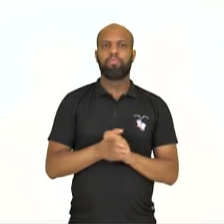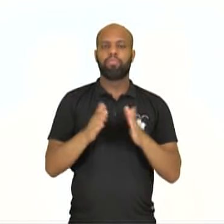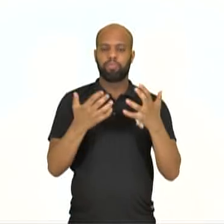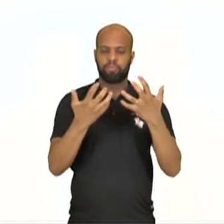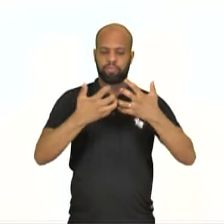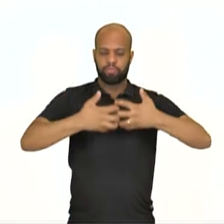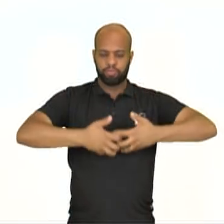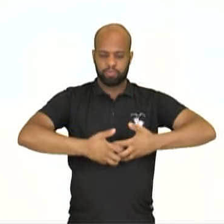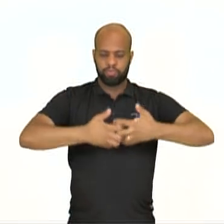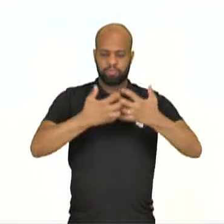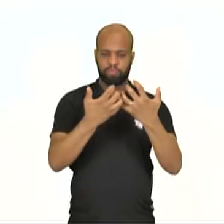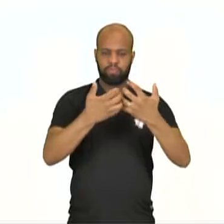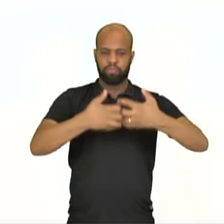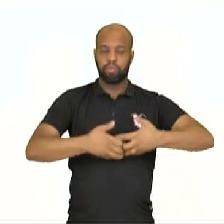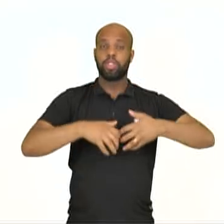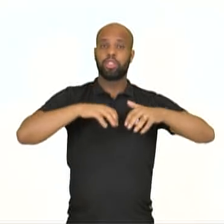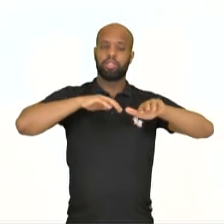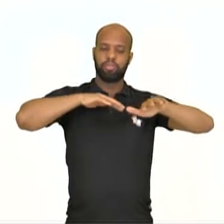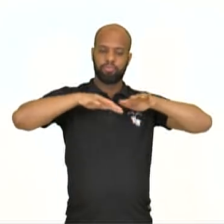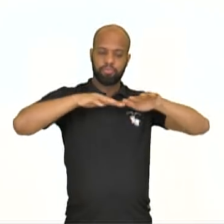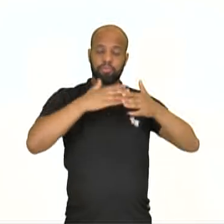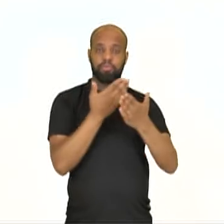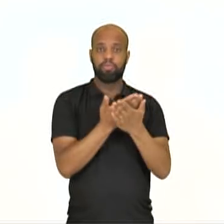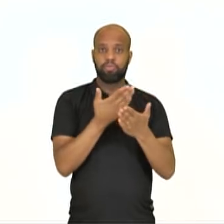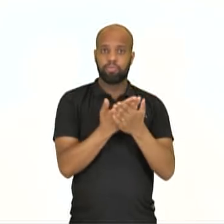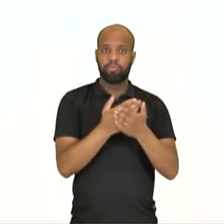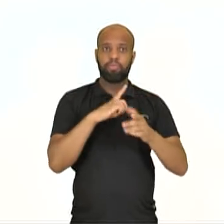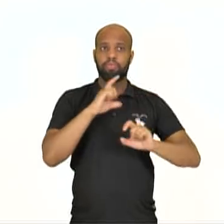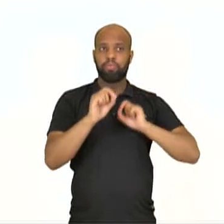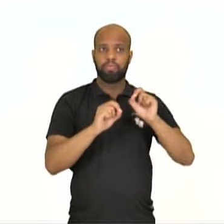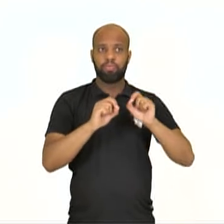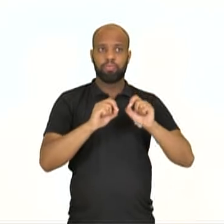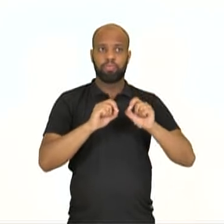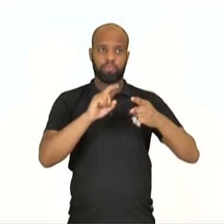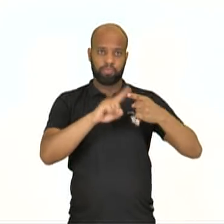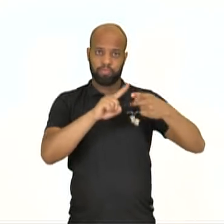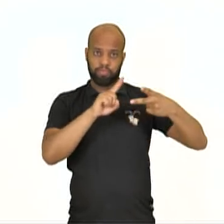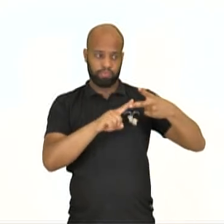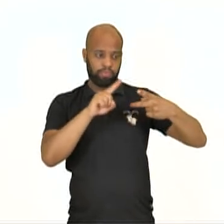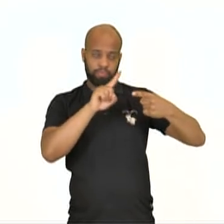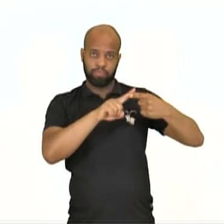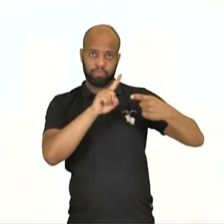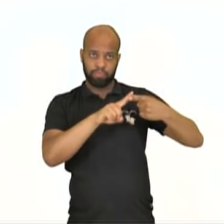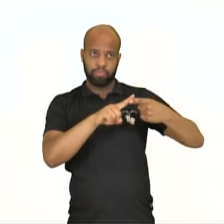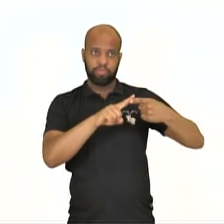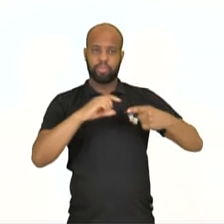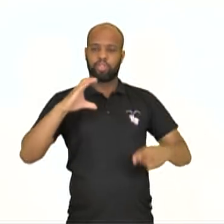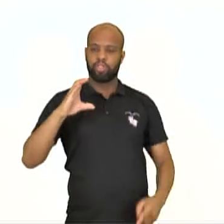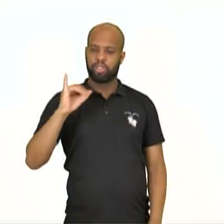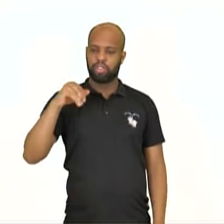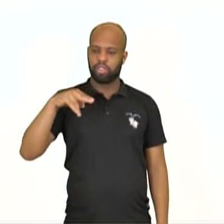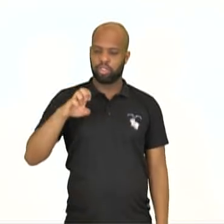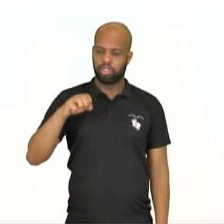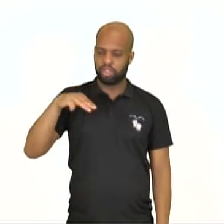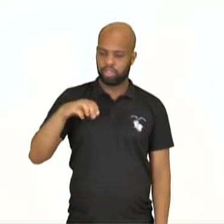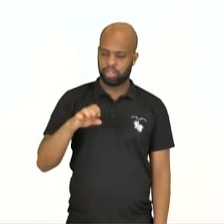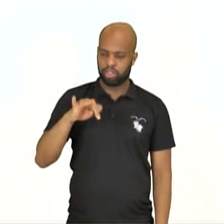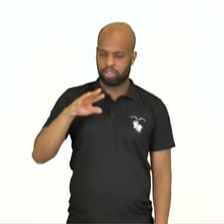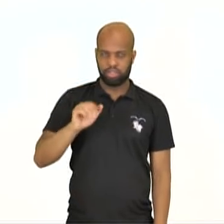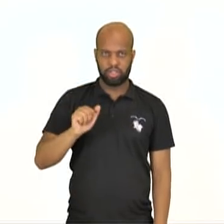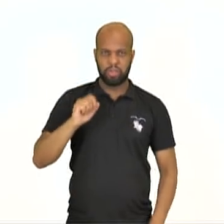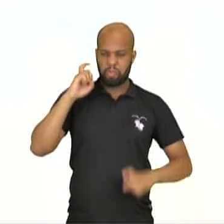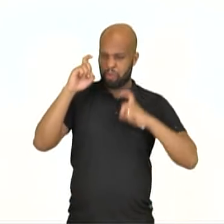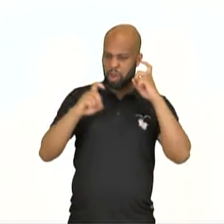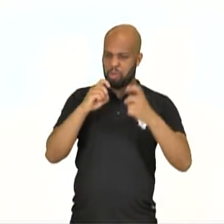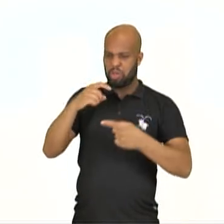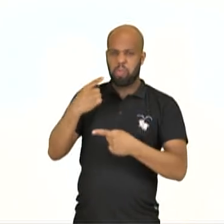mecânica é o estudo do movimento, é dividido basicamente em cinemática, onde não temos preocupação com as causas do movimento,